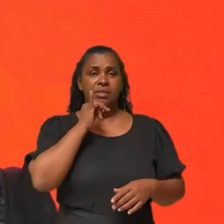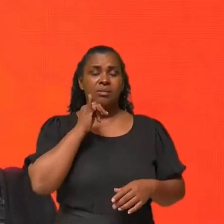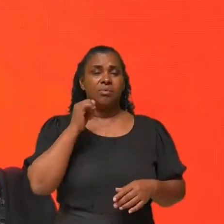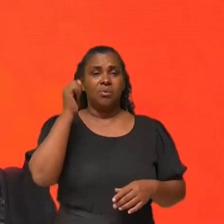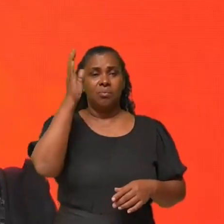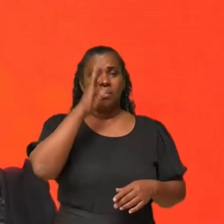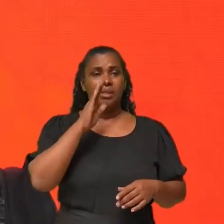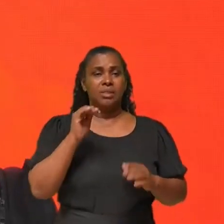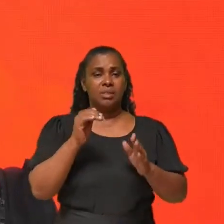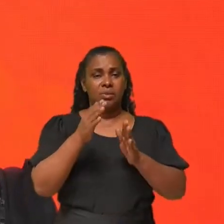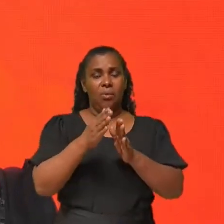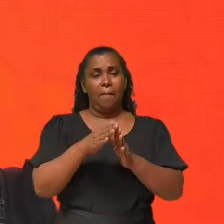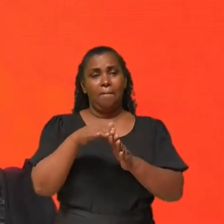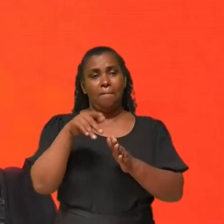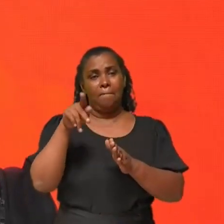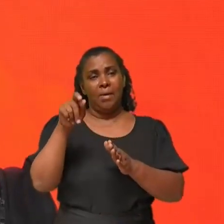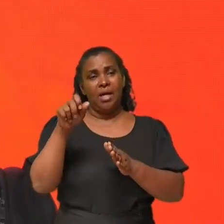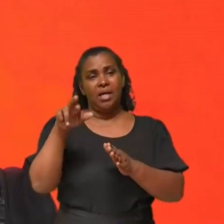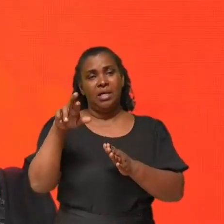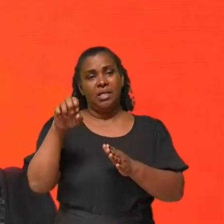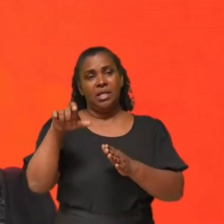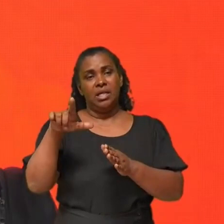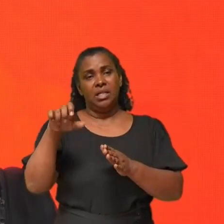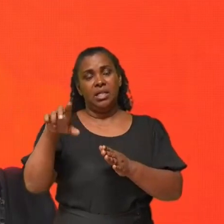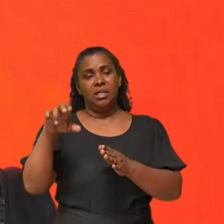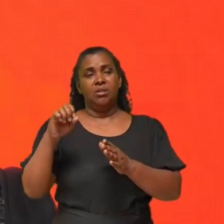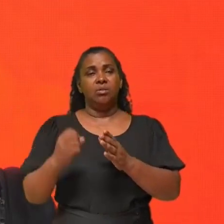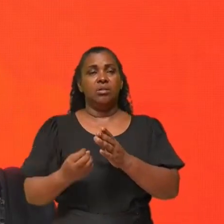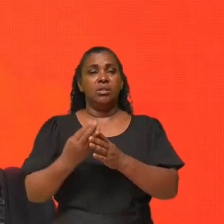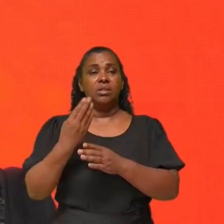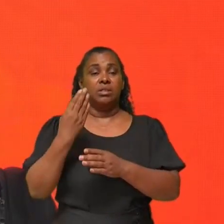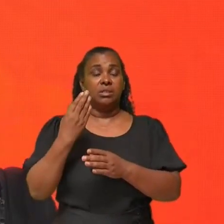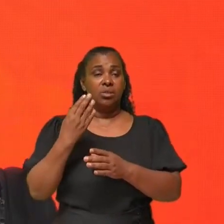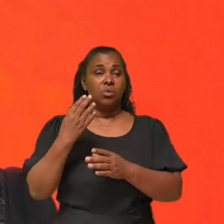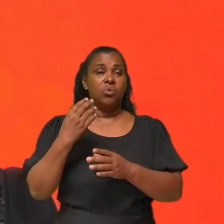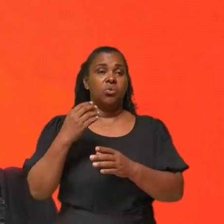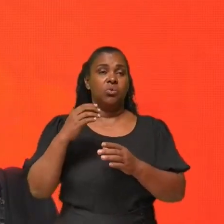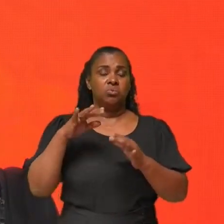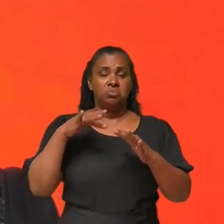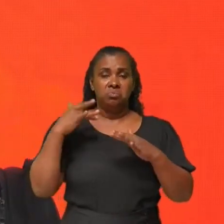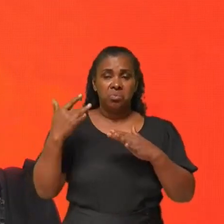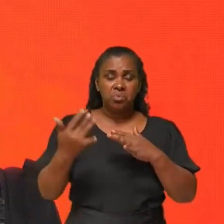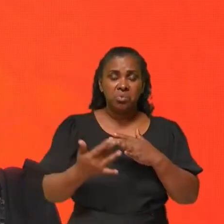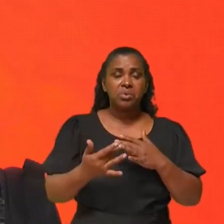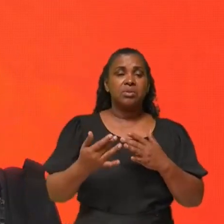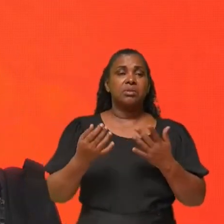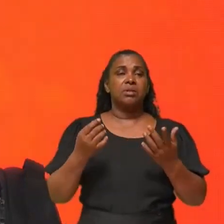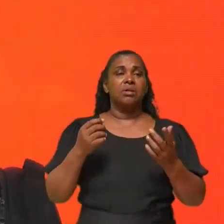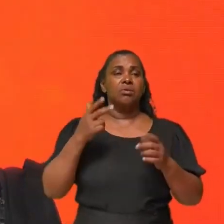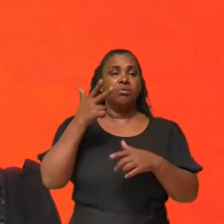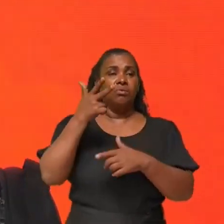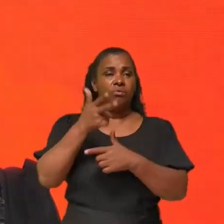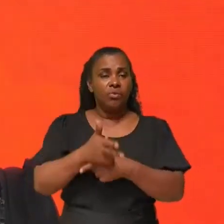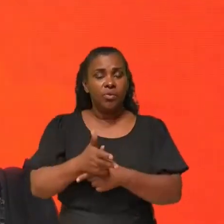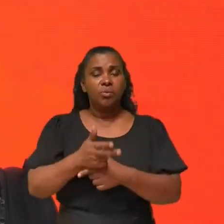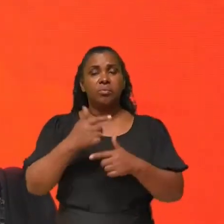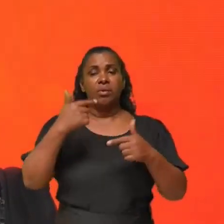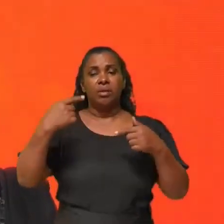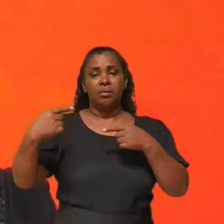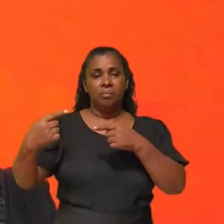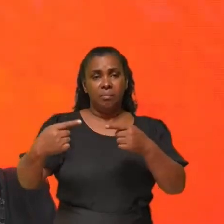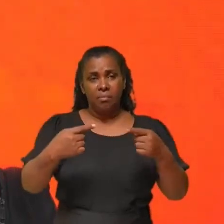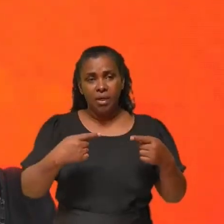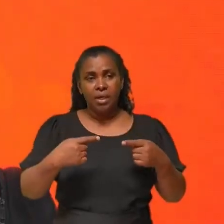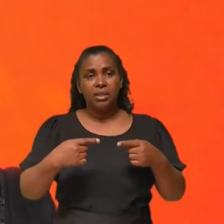de conteúdo, na produção audiovisual, né, na promoção de debates, na organização de